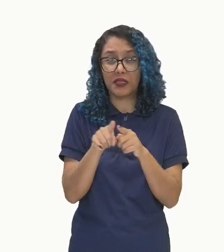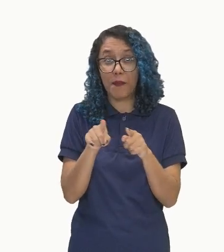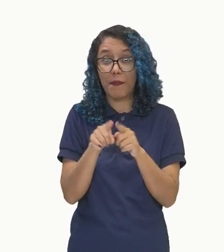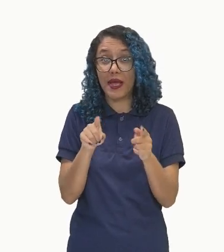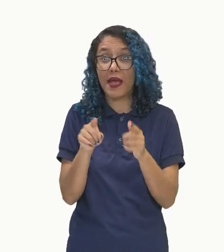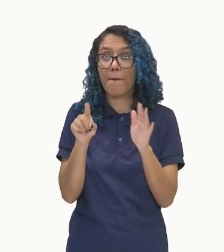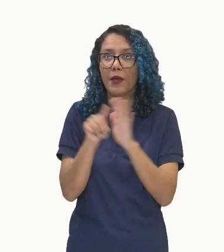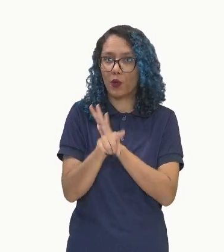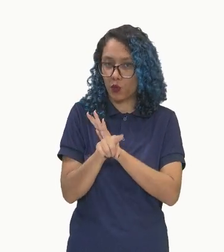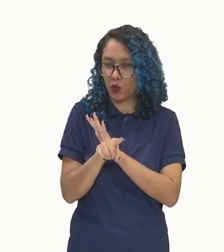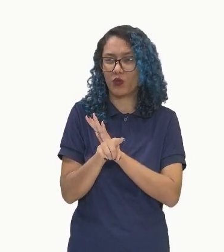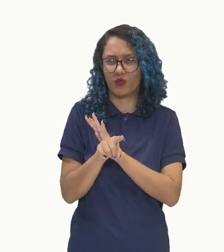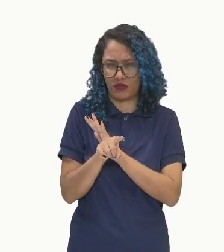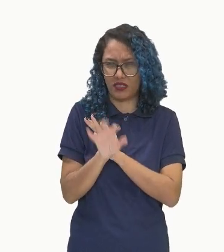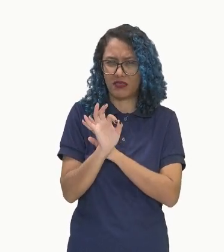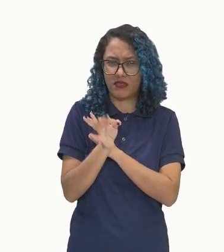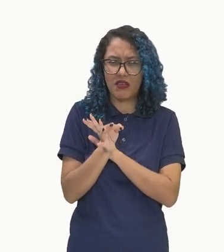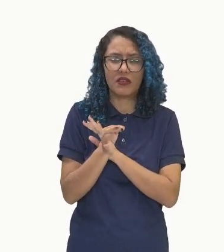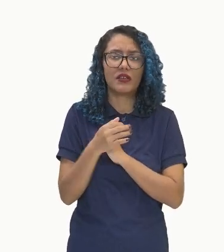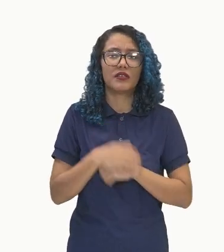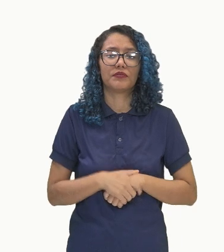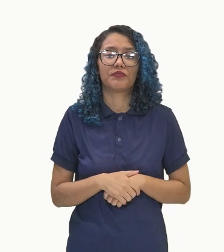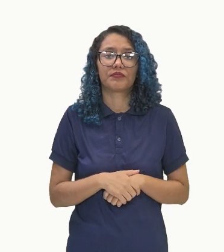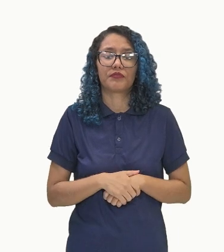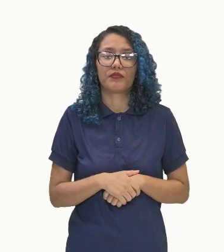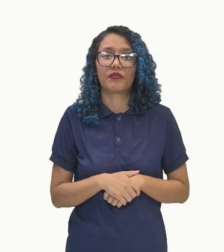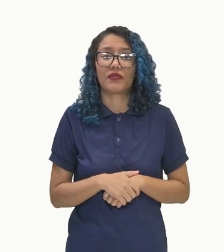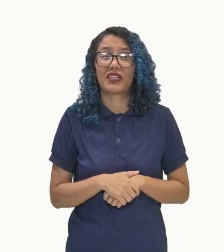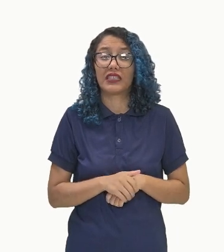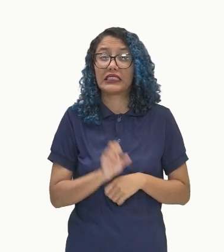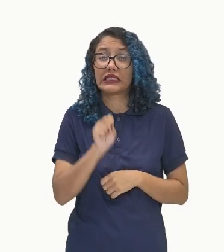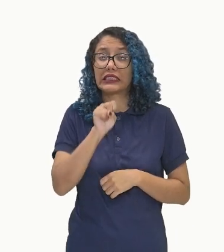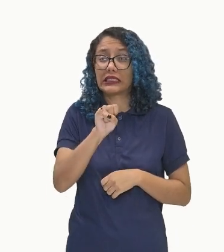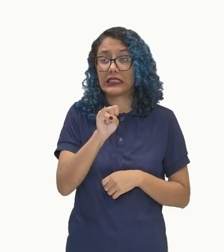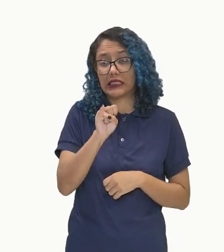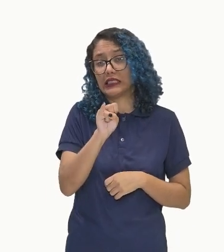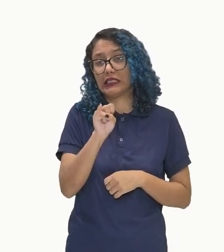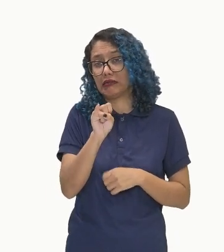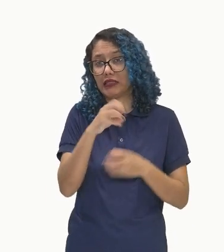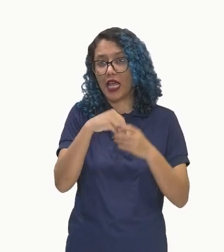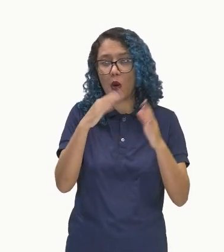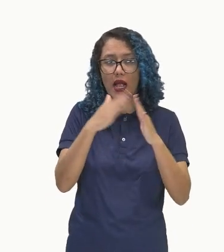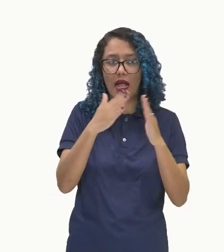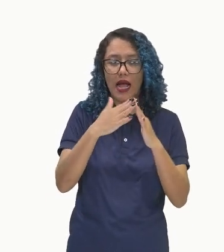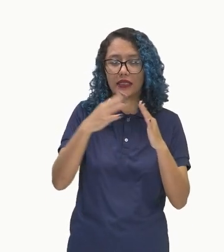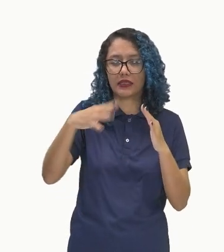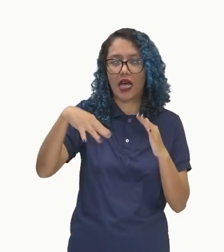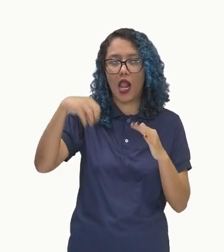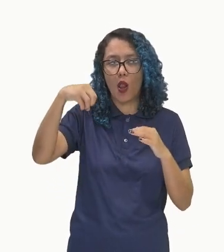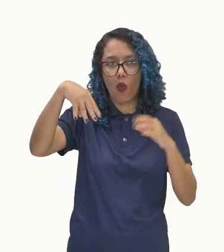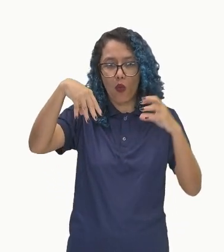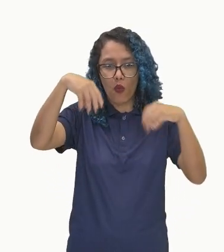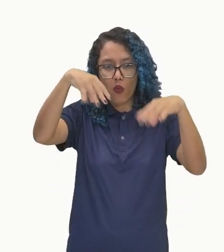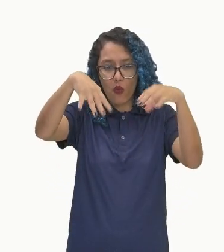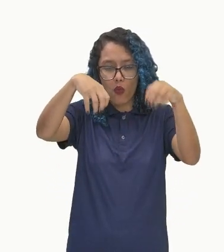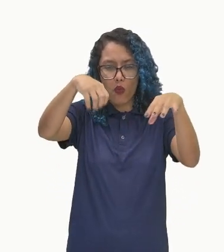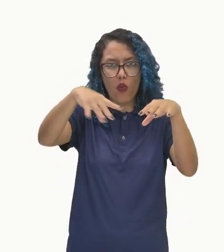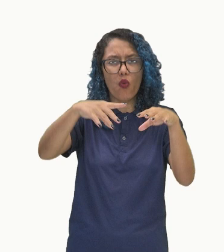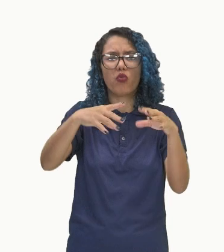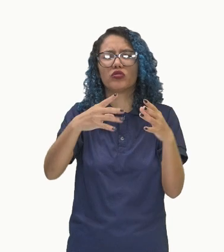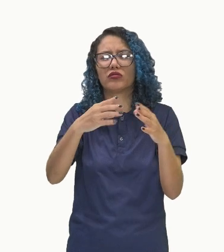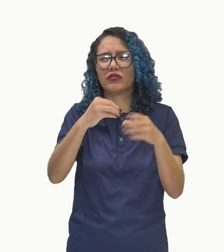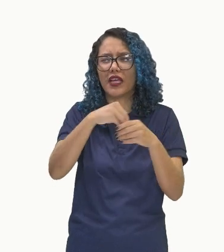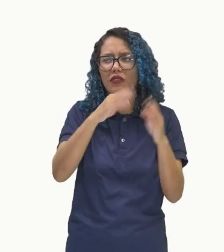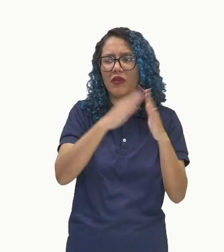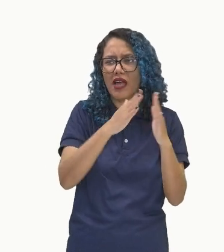casa, nos hospitais, nas escolas, e as salas todas não queimam? Por quê? Só queima se